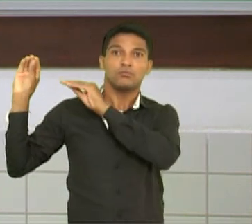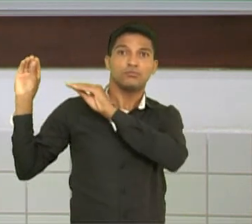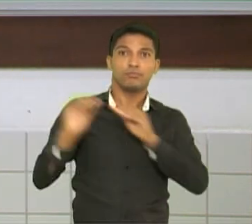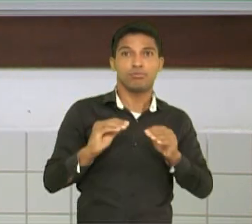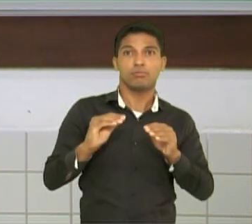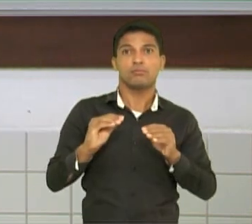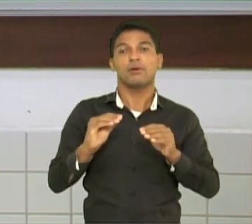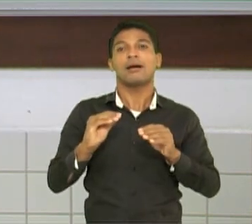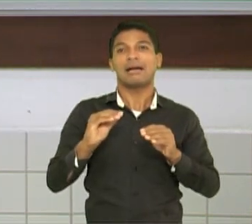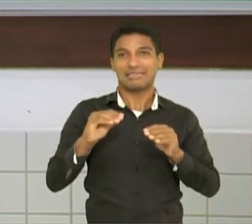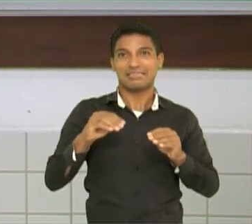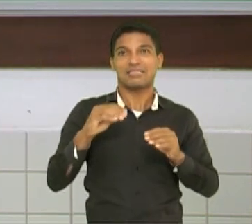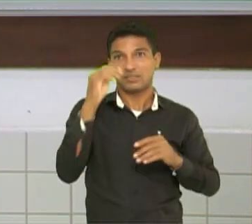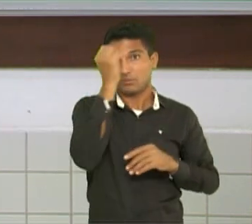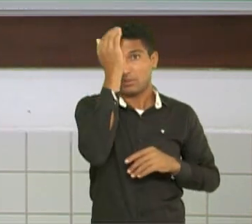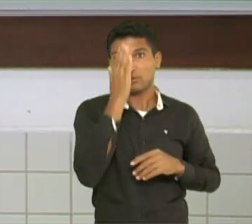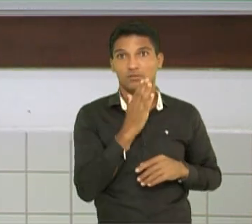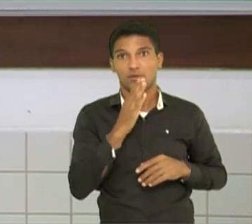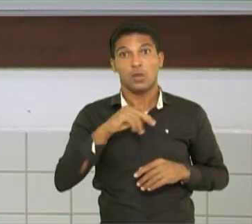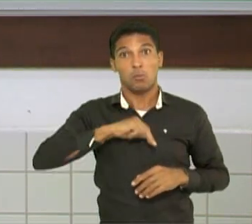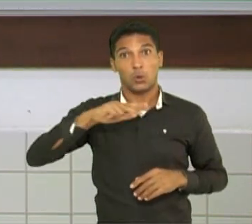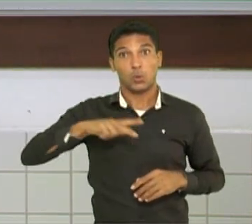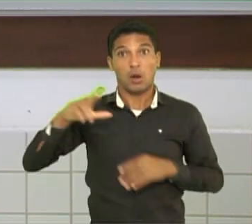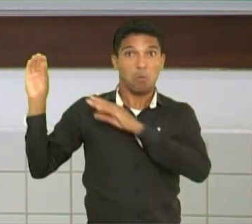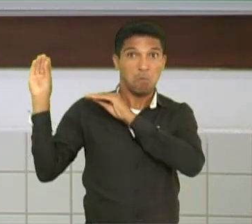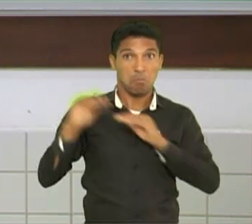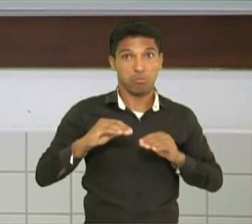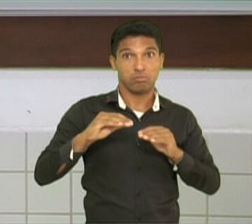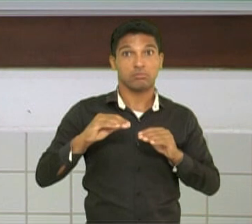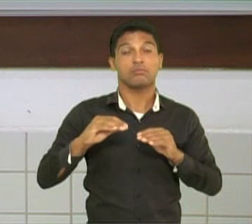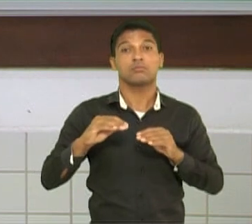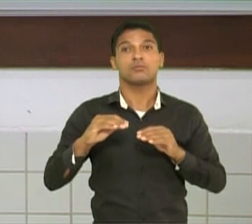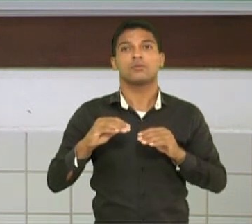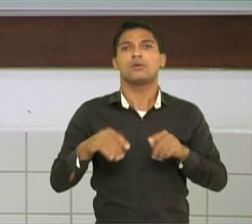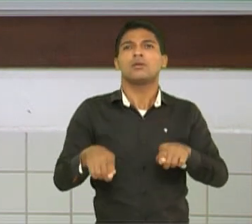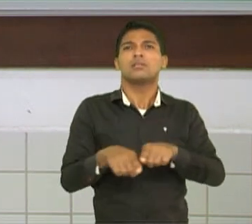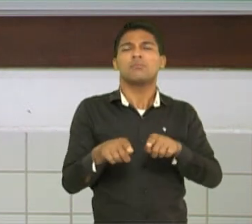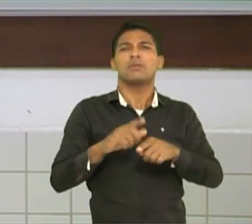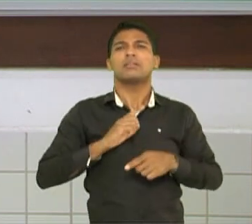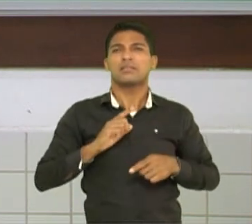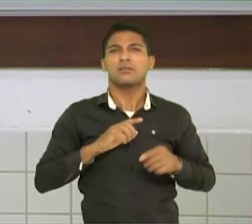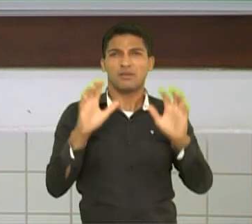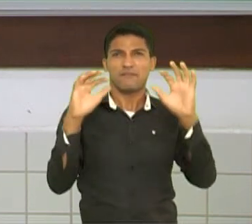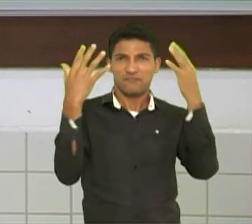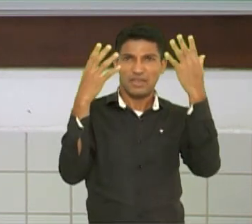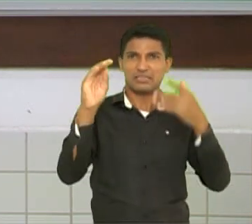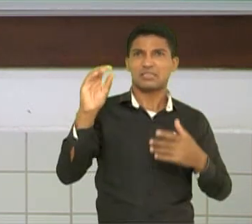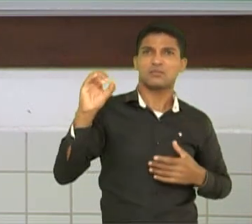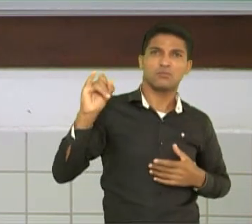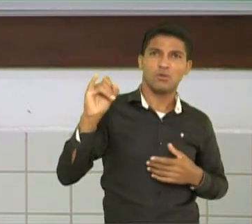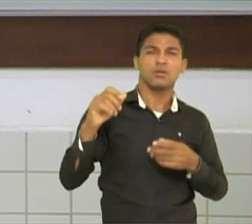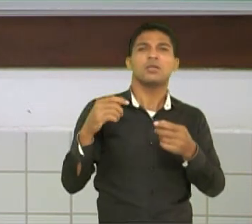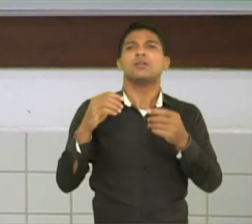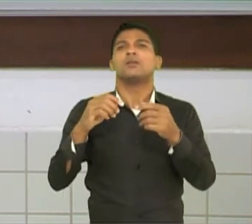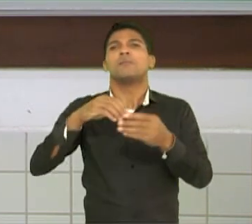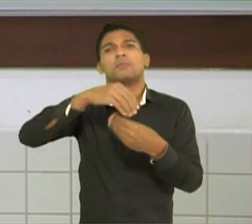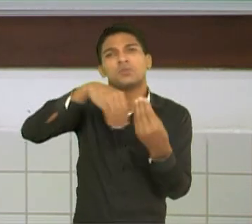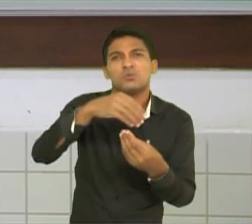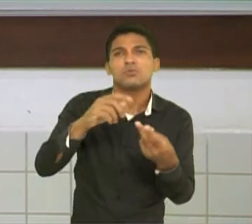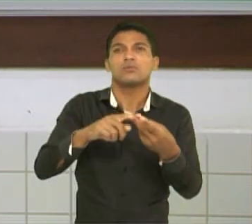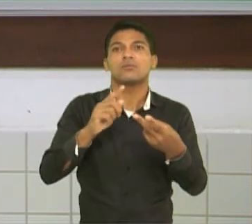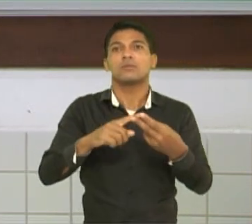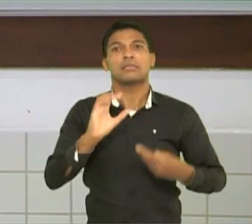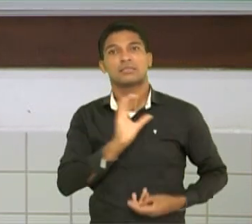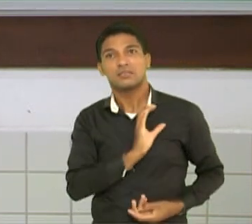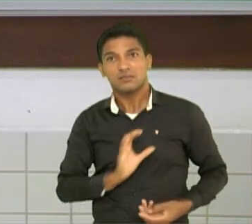do Paraná que tem contexto religioso, festa de boi, que também mistura cristianismo, religião africana, indígena. O Brasil tem